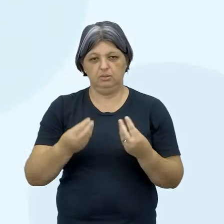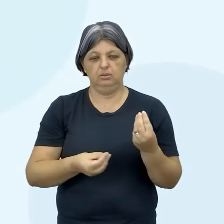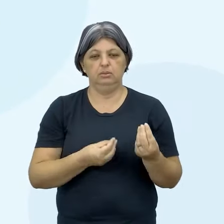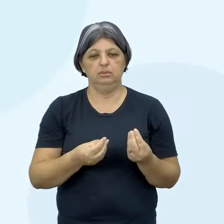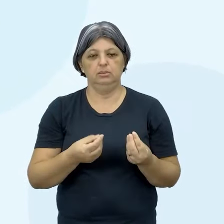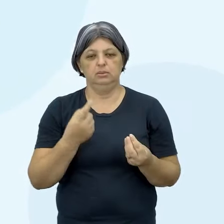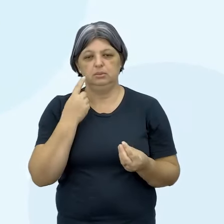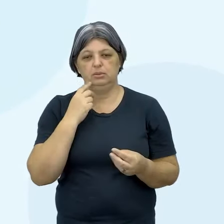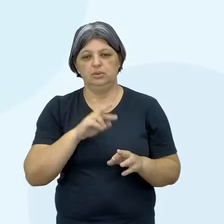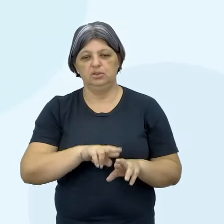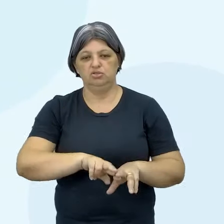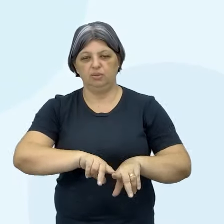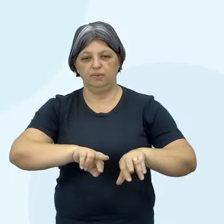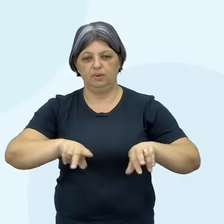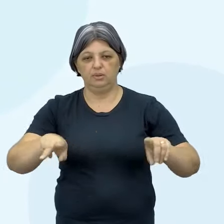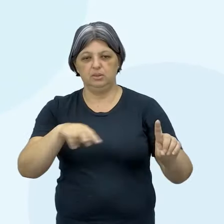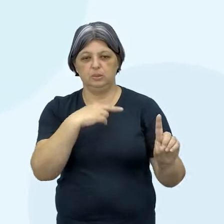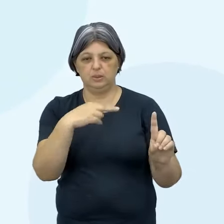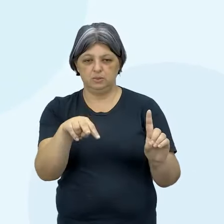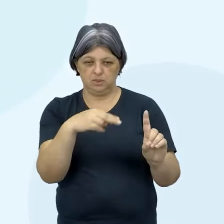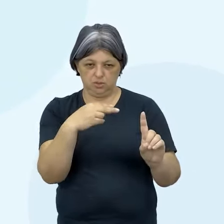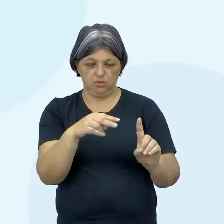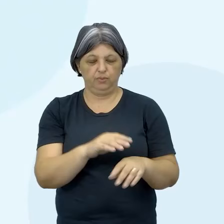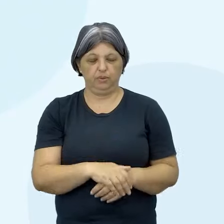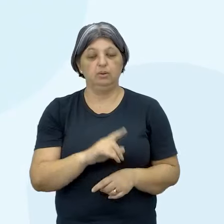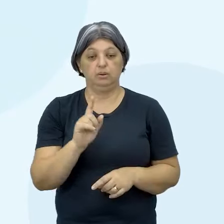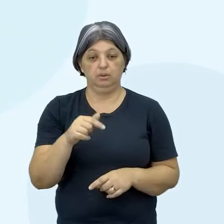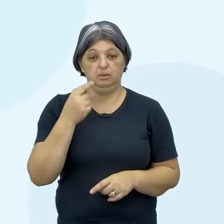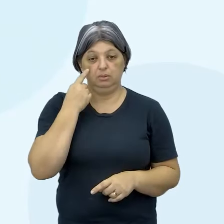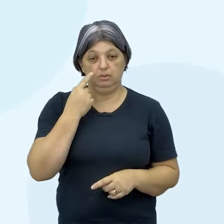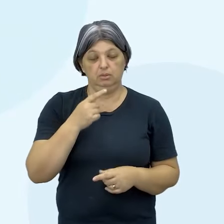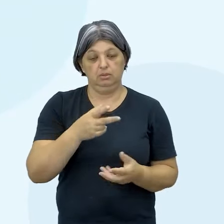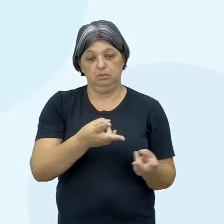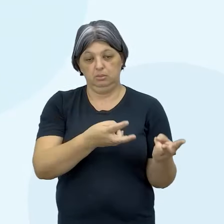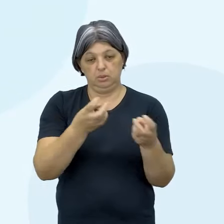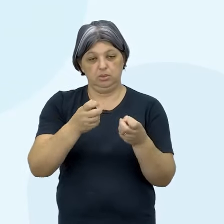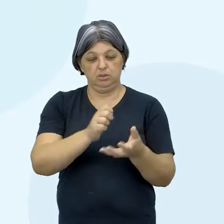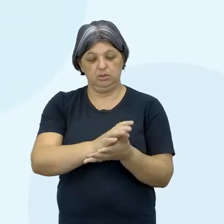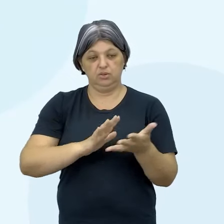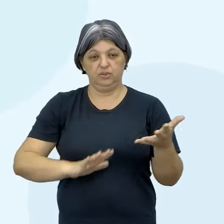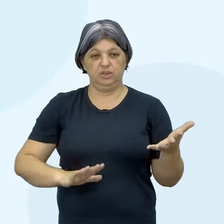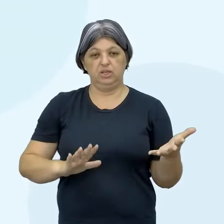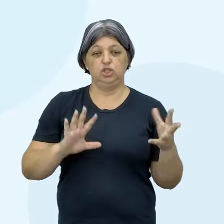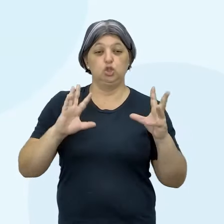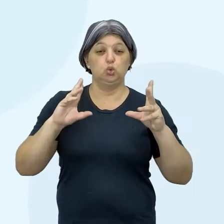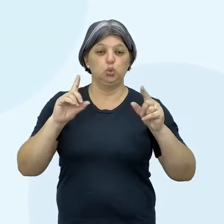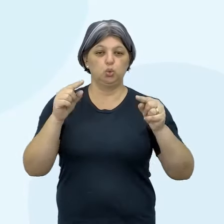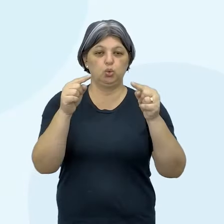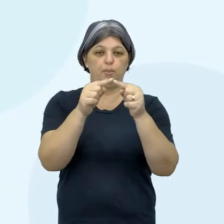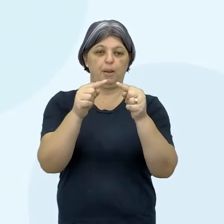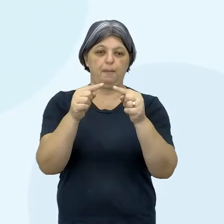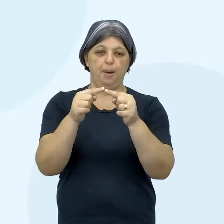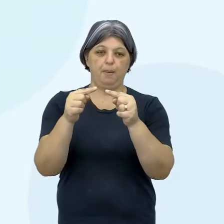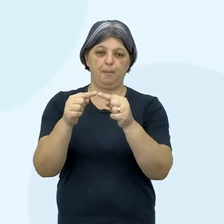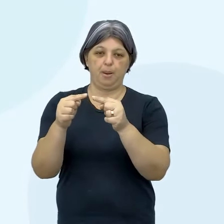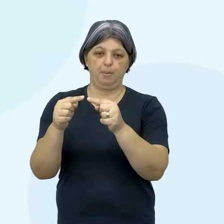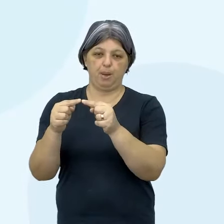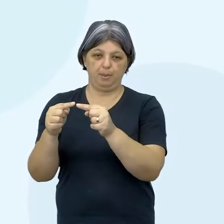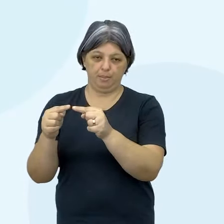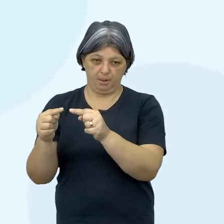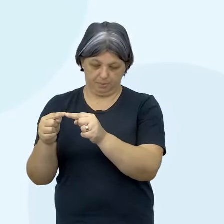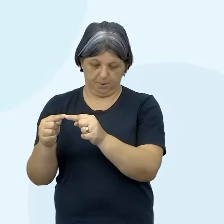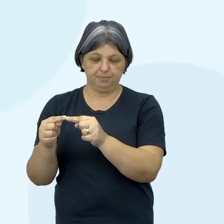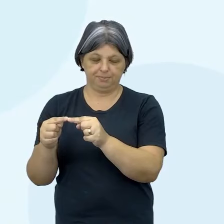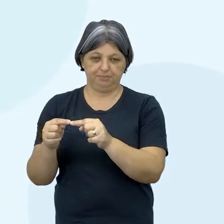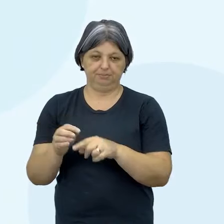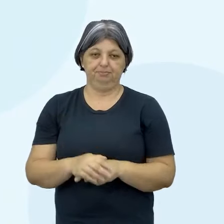em diferentes perspectivas. Então, observem que todas essas atividades, né, elas estão interligadas umas com as outras.